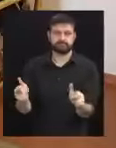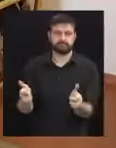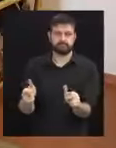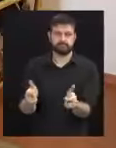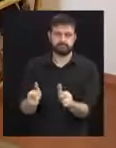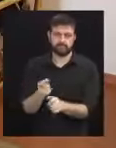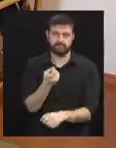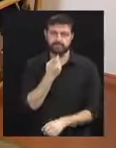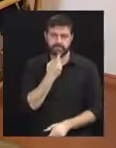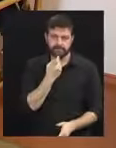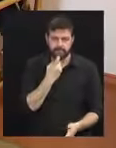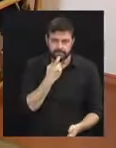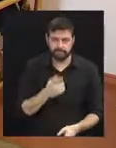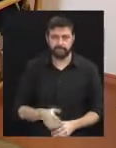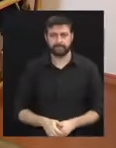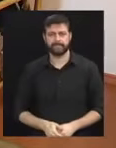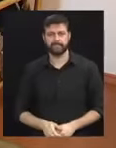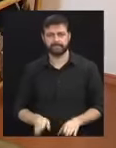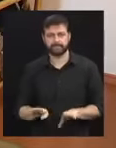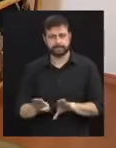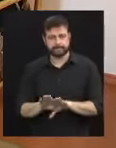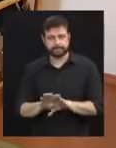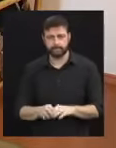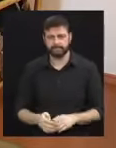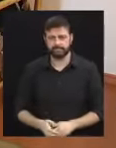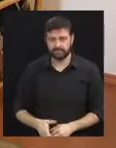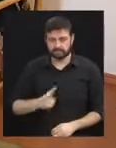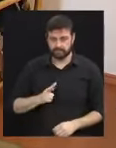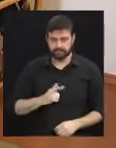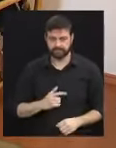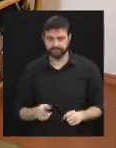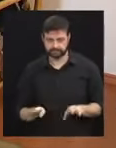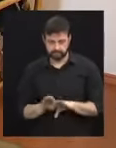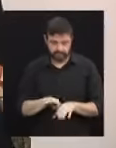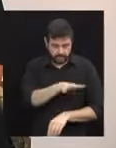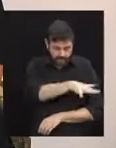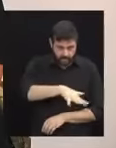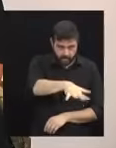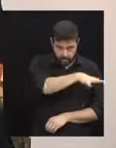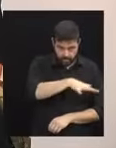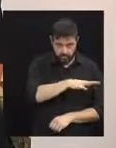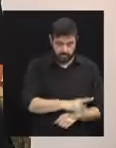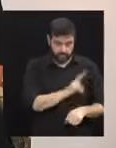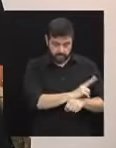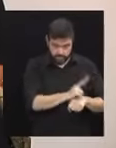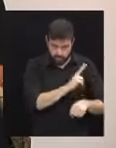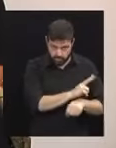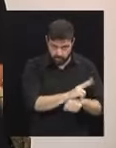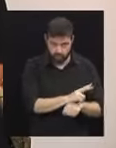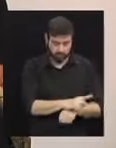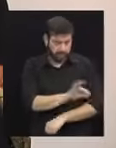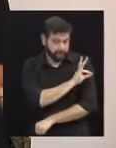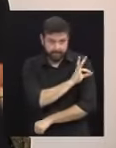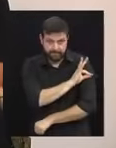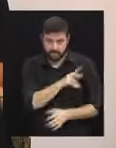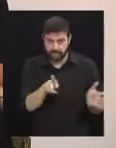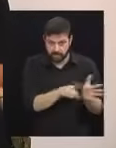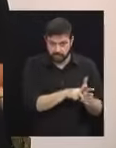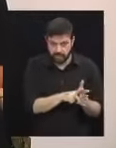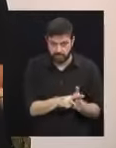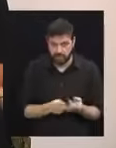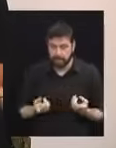né? E essa coisa do DPBE andar de mãos dadas com as associações, com as ONGs de proteção, também